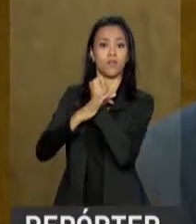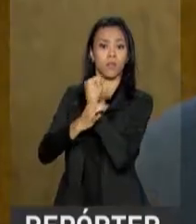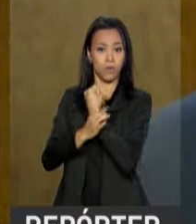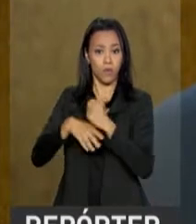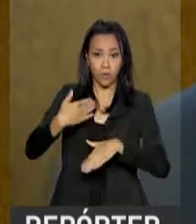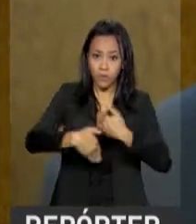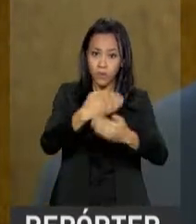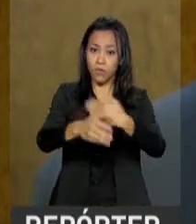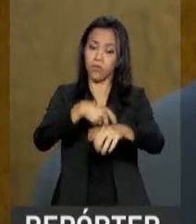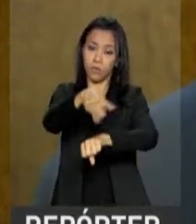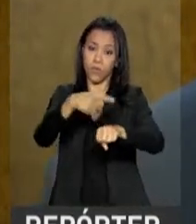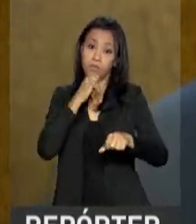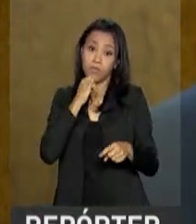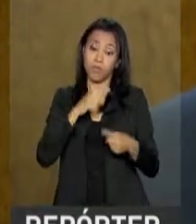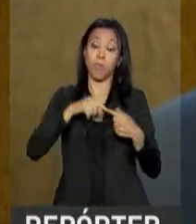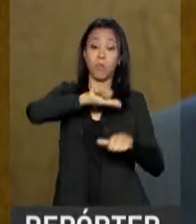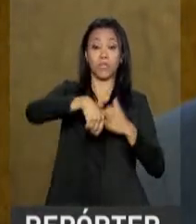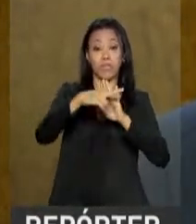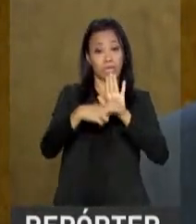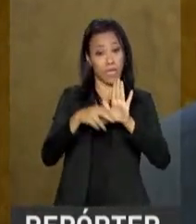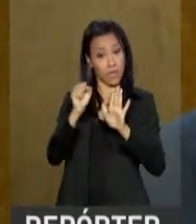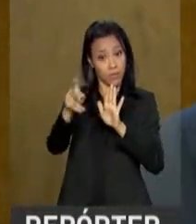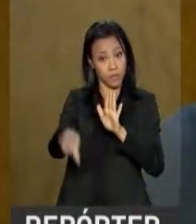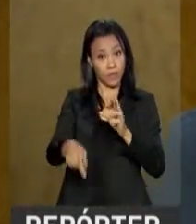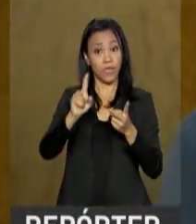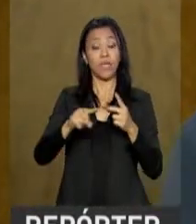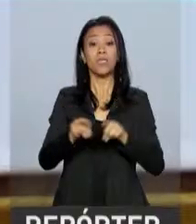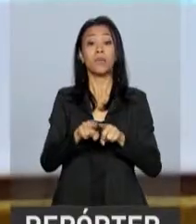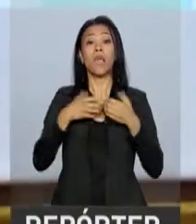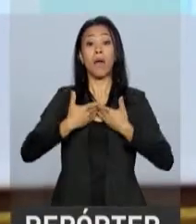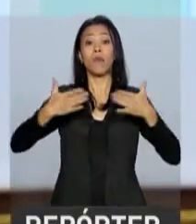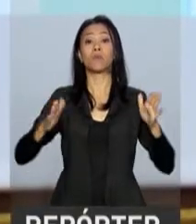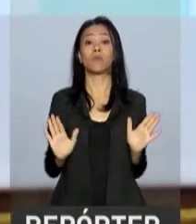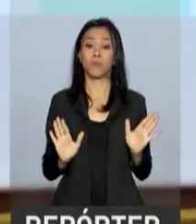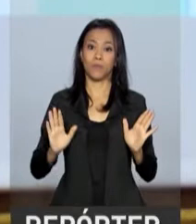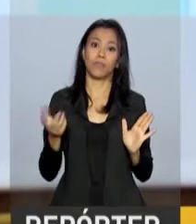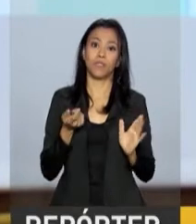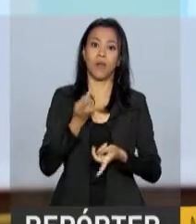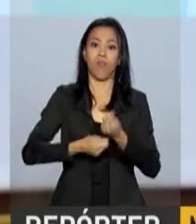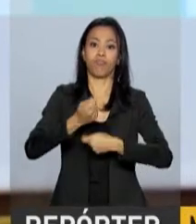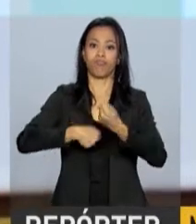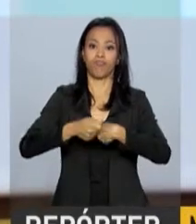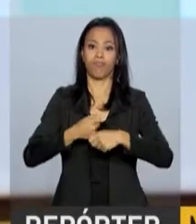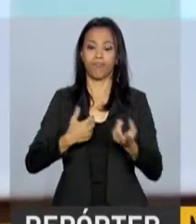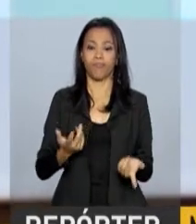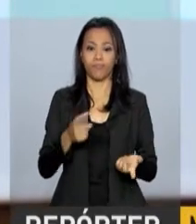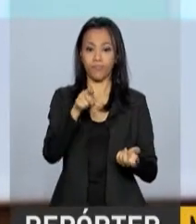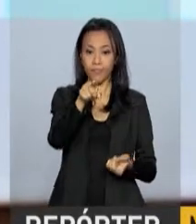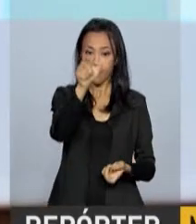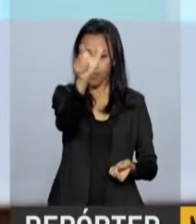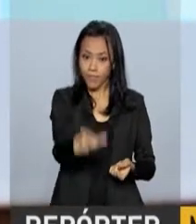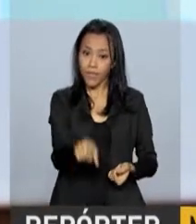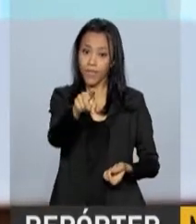elas uma ampla reforma tributária e uma maior abertura comercial a gente vê muito espaço para o brasil assim